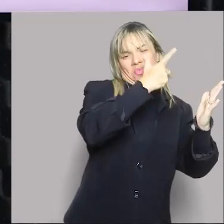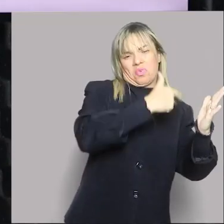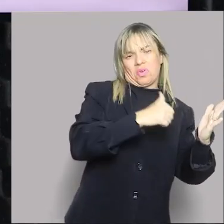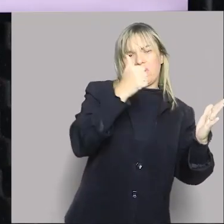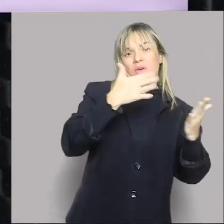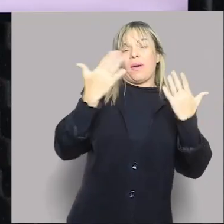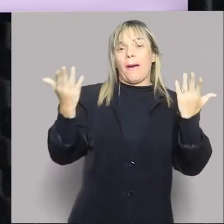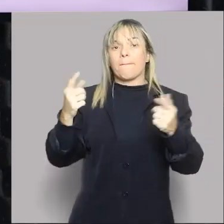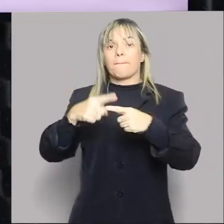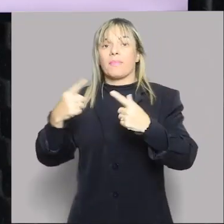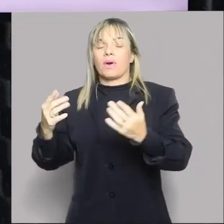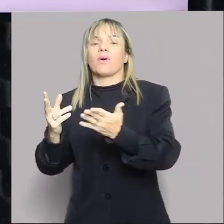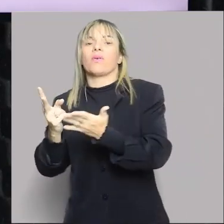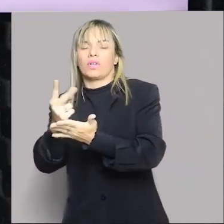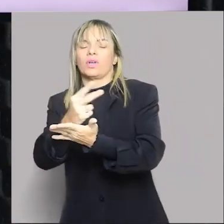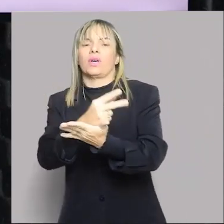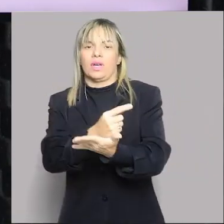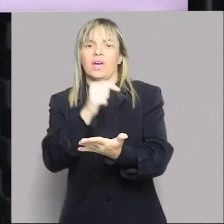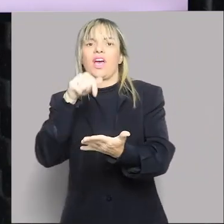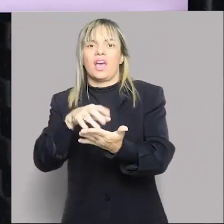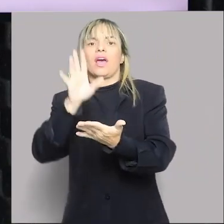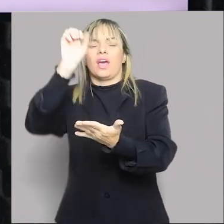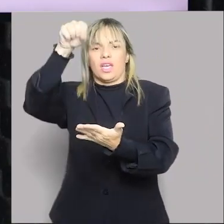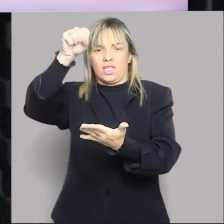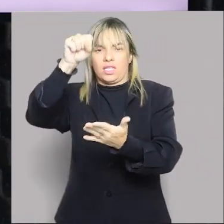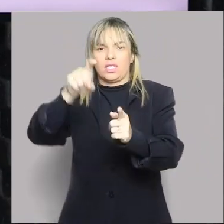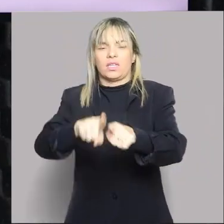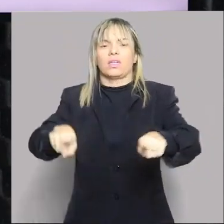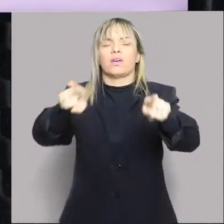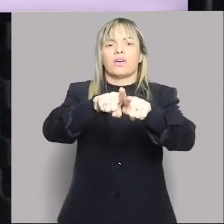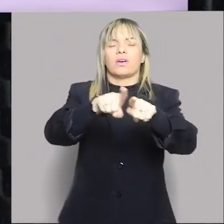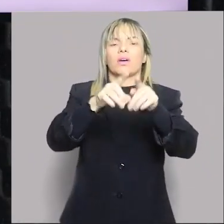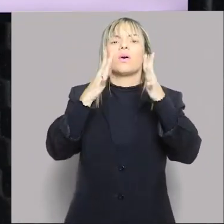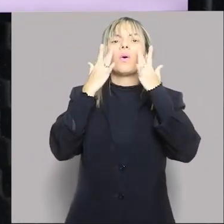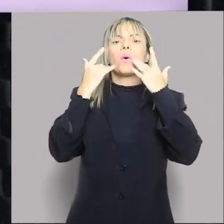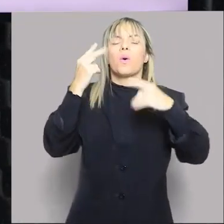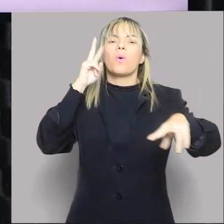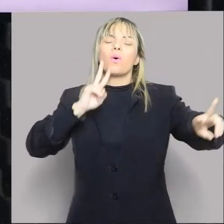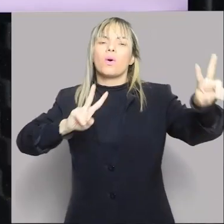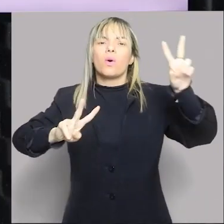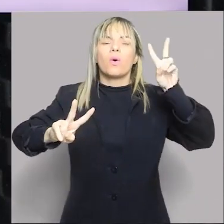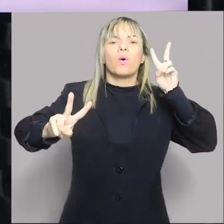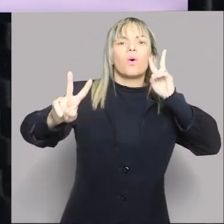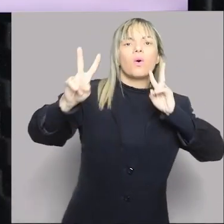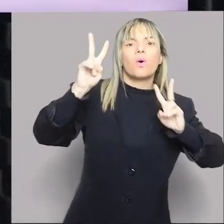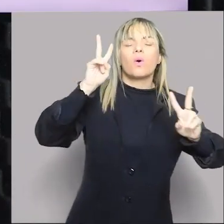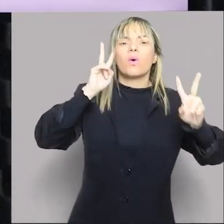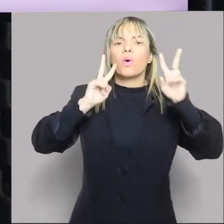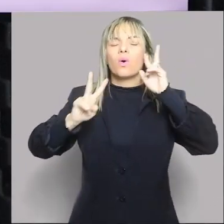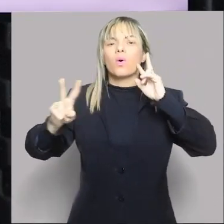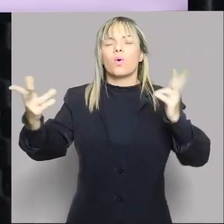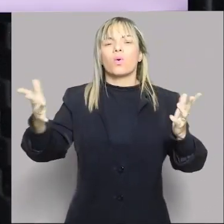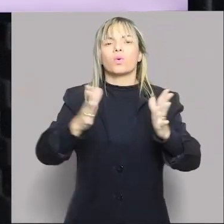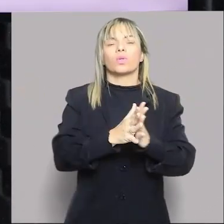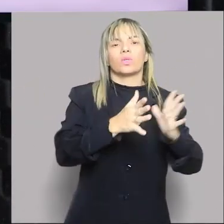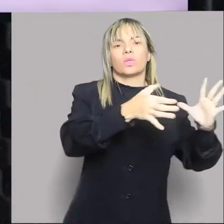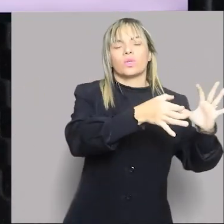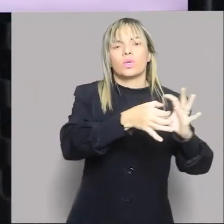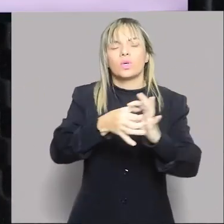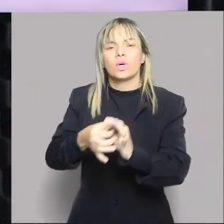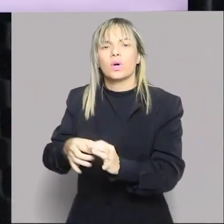você fala do desenho, é uma forma de arte também. Então ela encaixa nas artes visuais, mas com outras conotações,